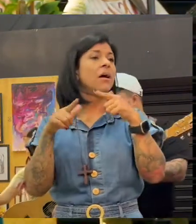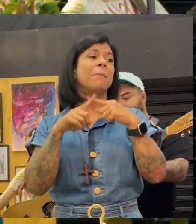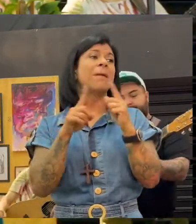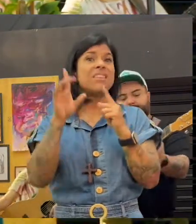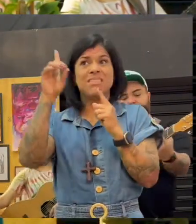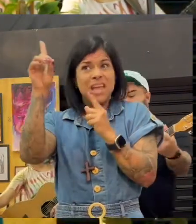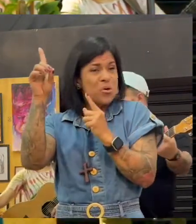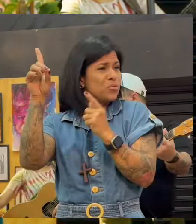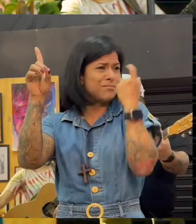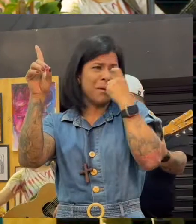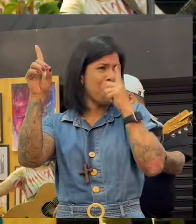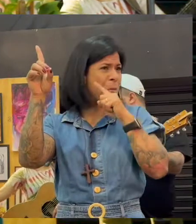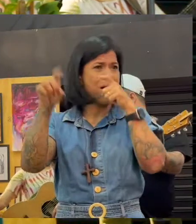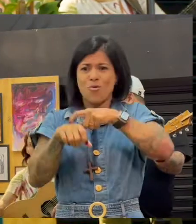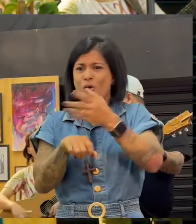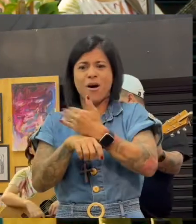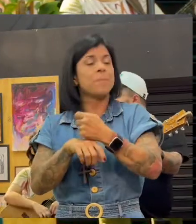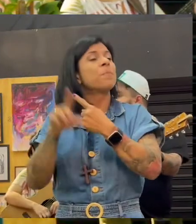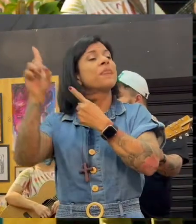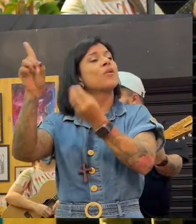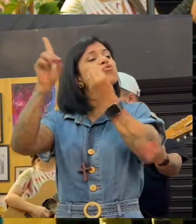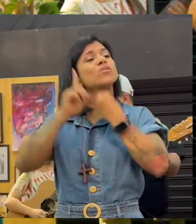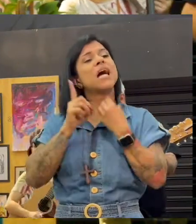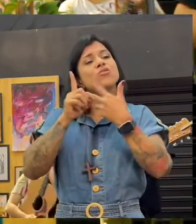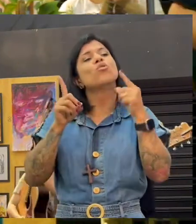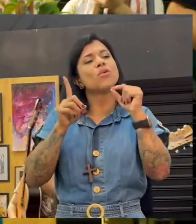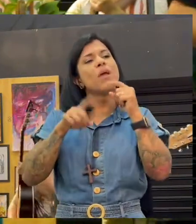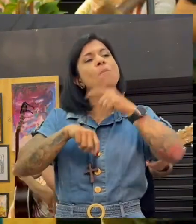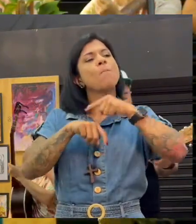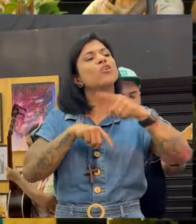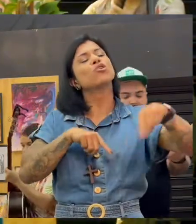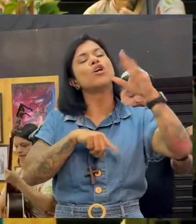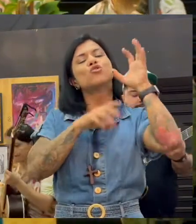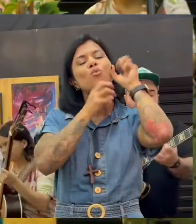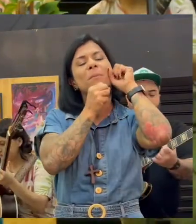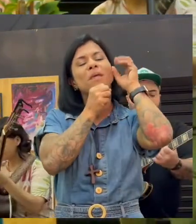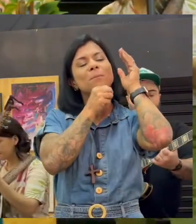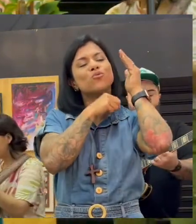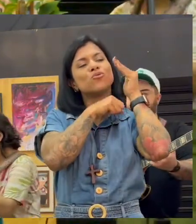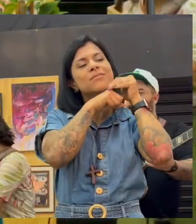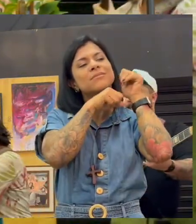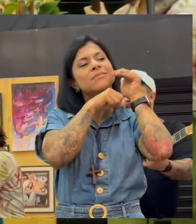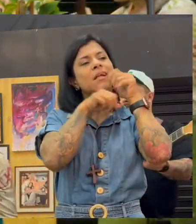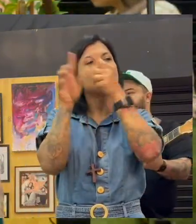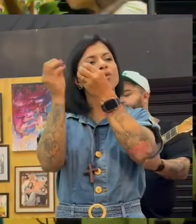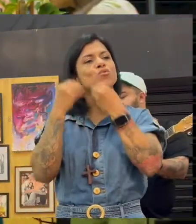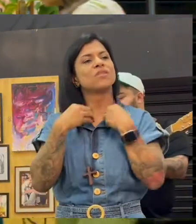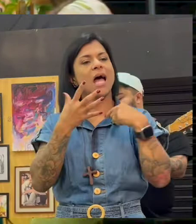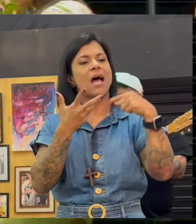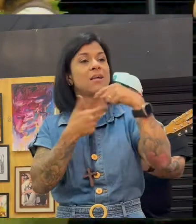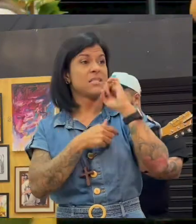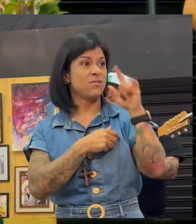dorme. Então não adianta você ficar trabalhando 24 horas por dia.